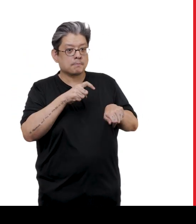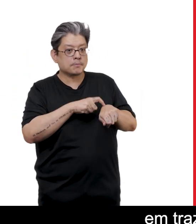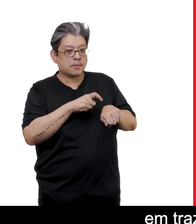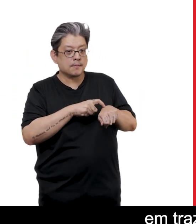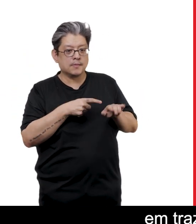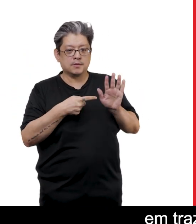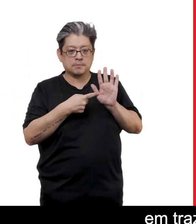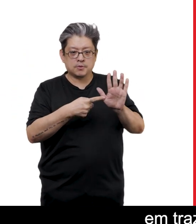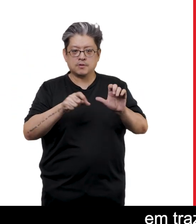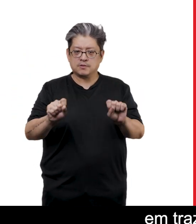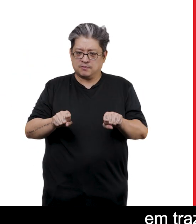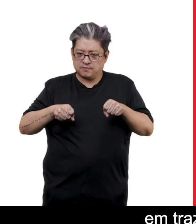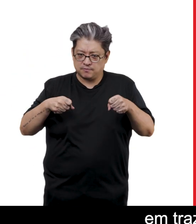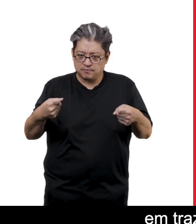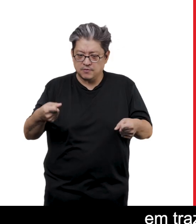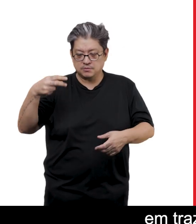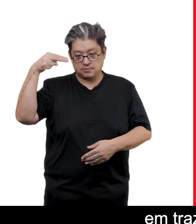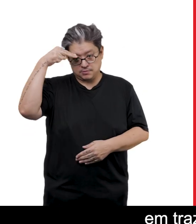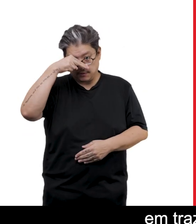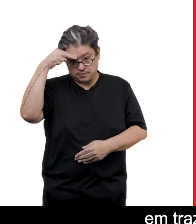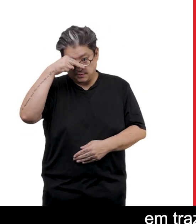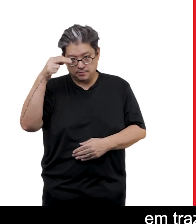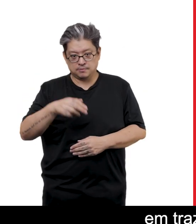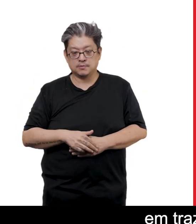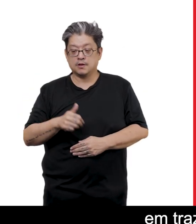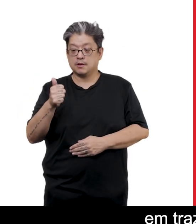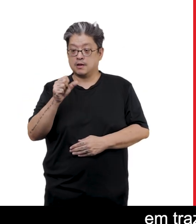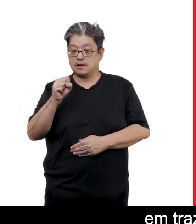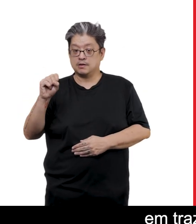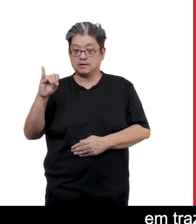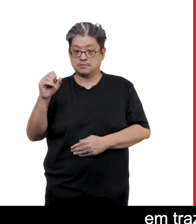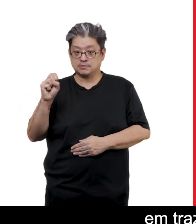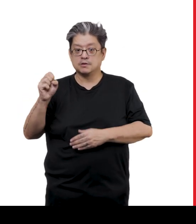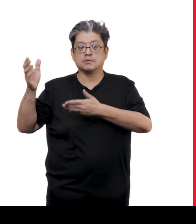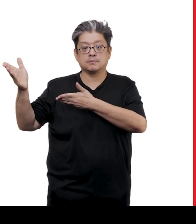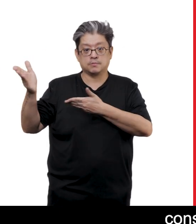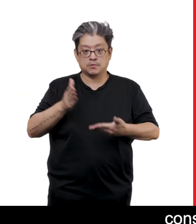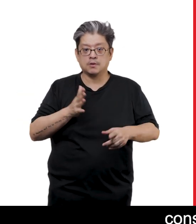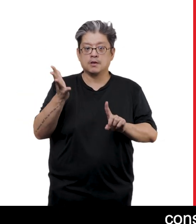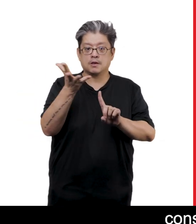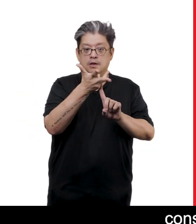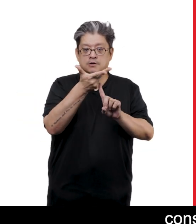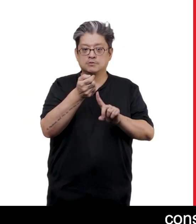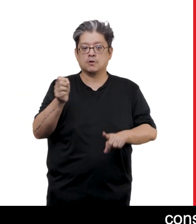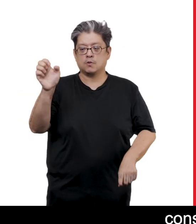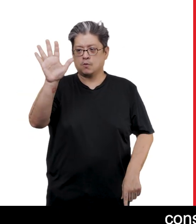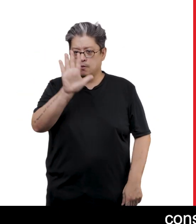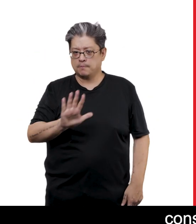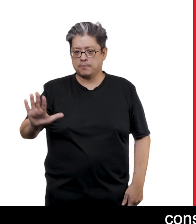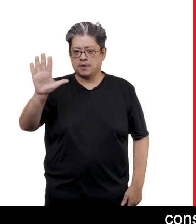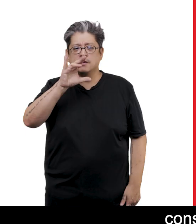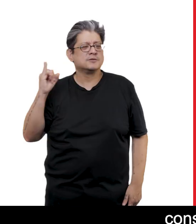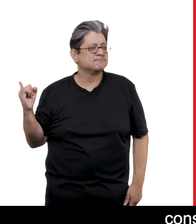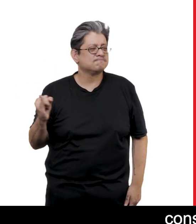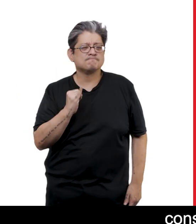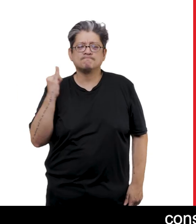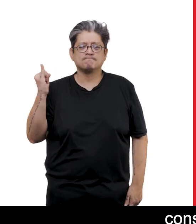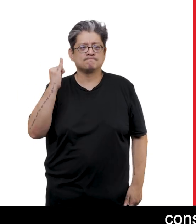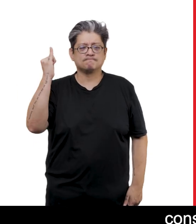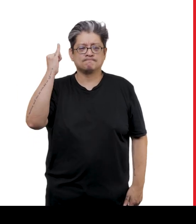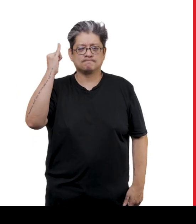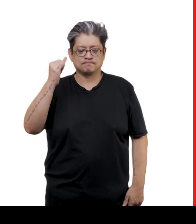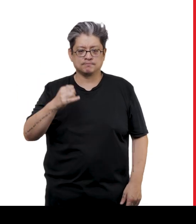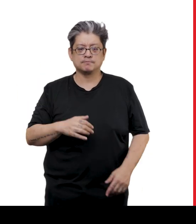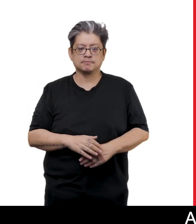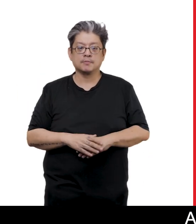Chateaubriand em trazer ao MASP obras de arte europeia de grande relevância, consolidando a vocação internacional da